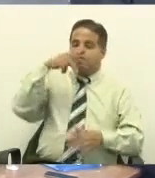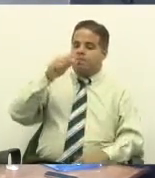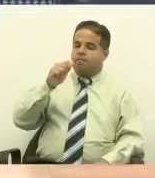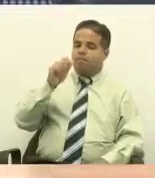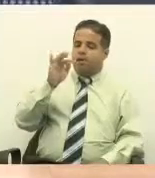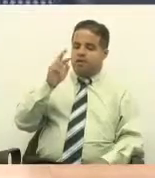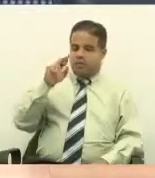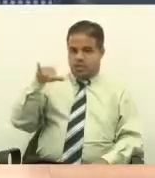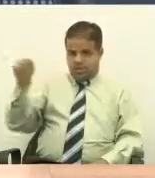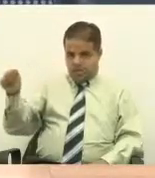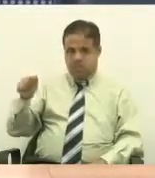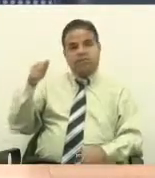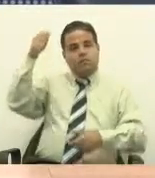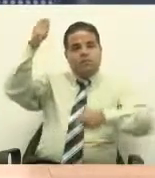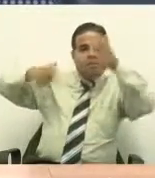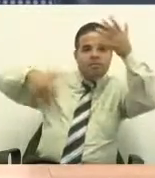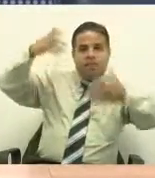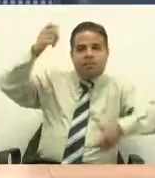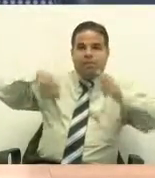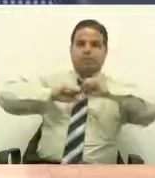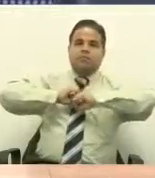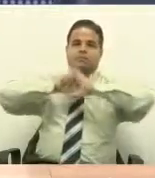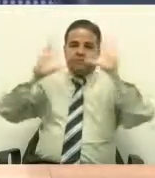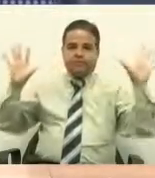para os devidos esclarecimentos.